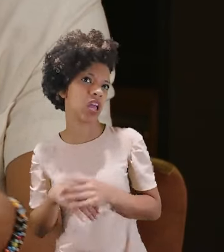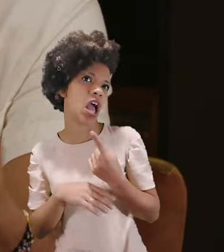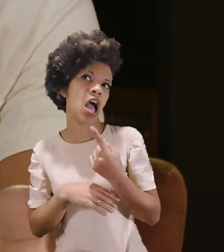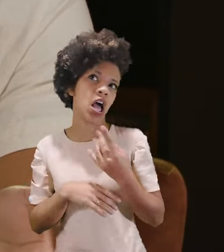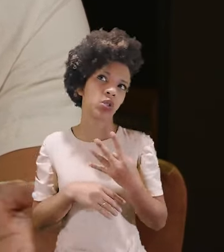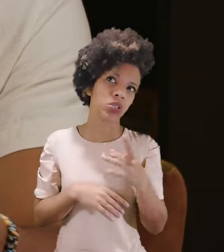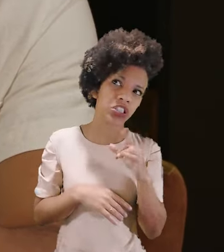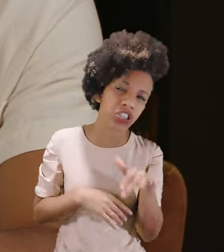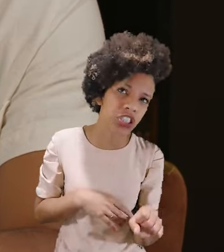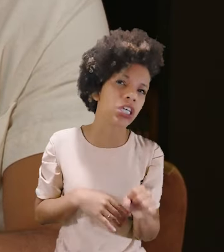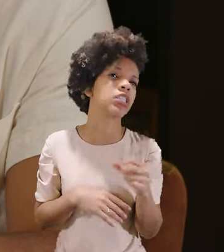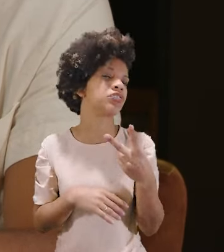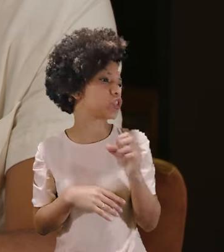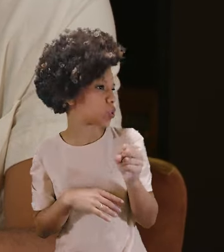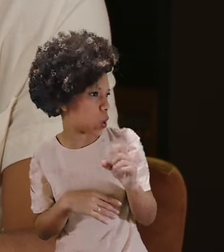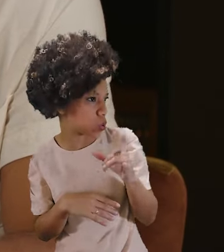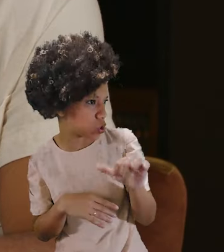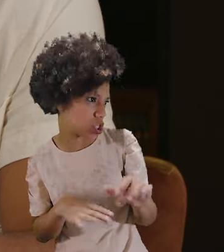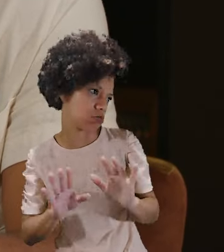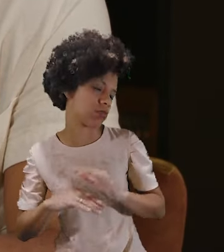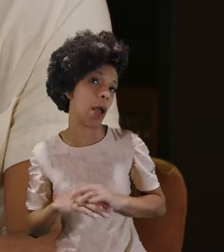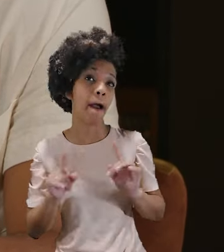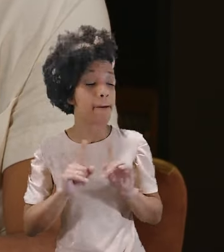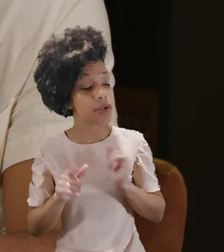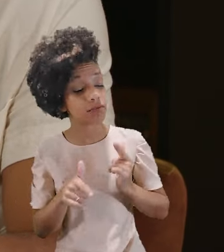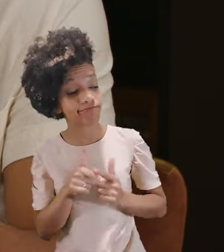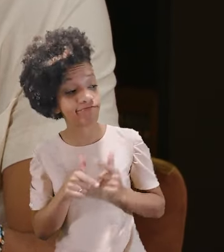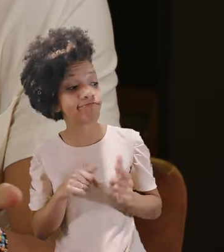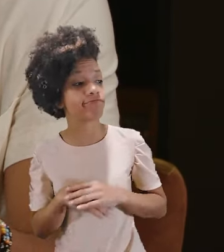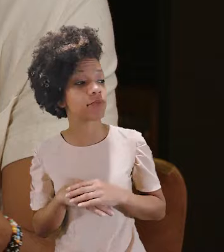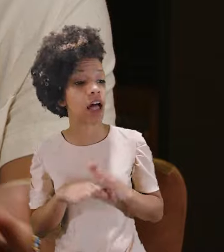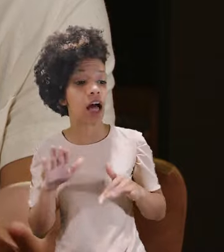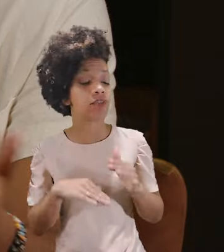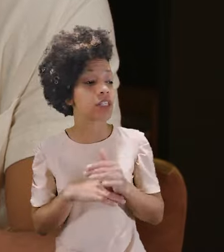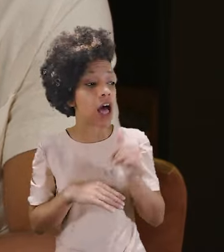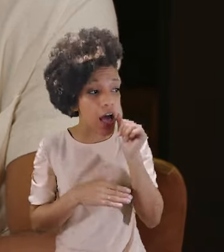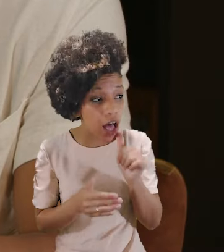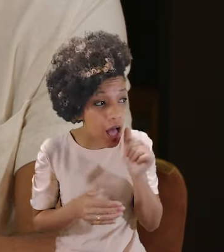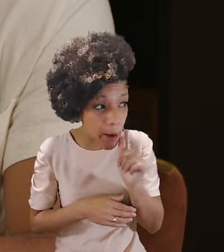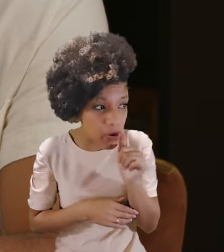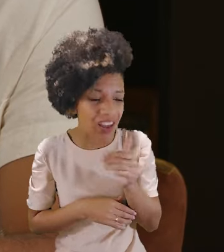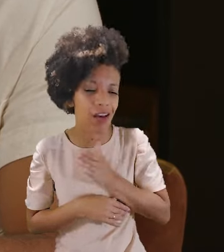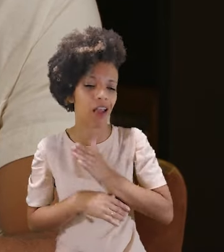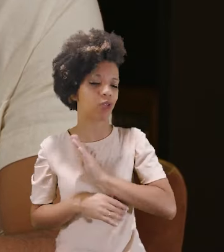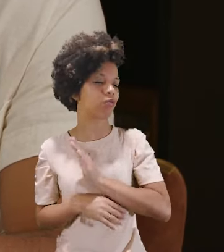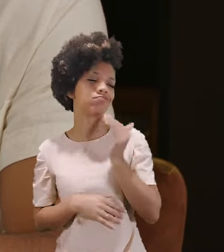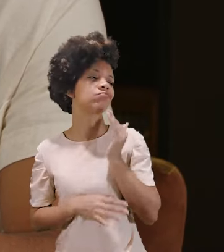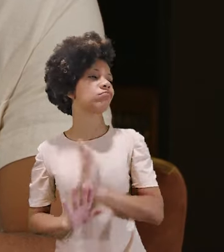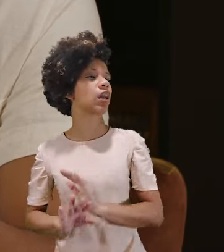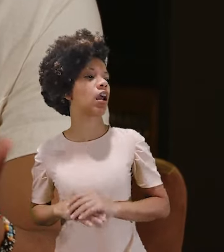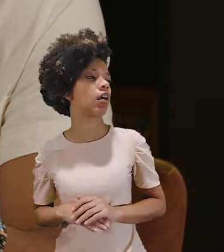28 dias de 14 dias entendeu mas vivo assim é tem esse problema mesmo nem todas as esposa ou esposo né das